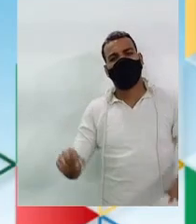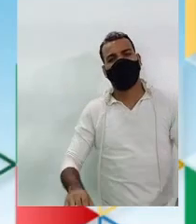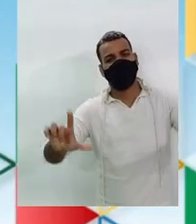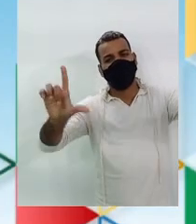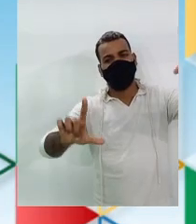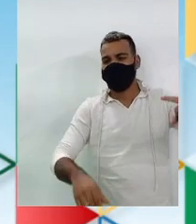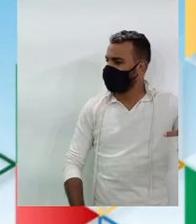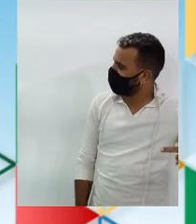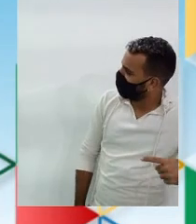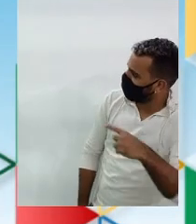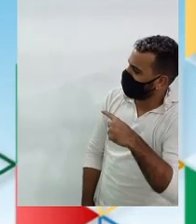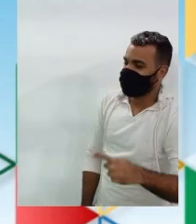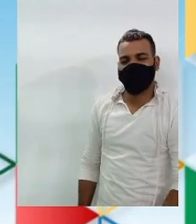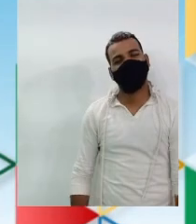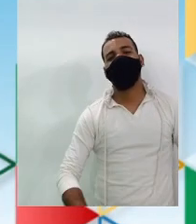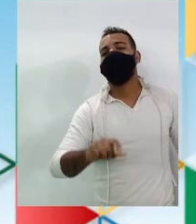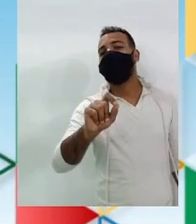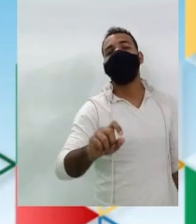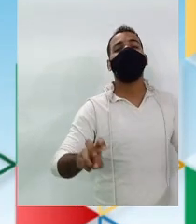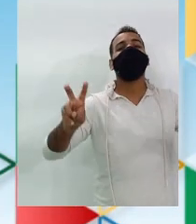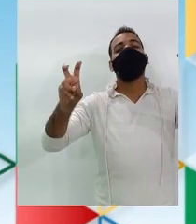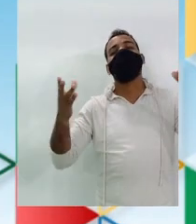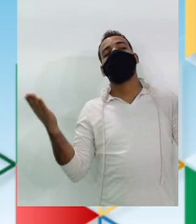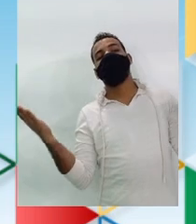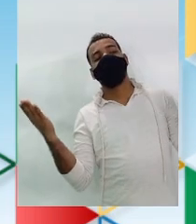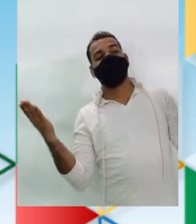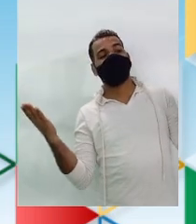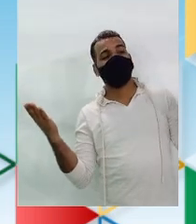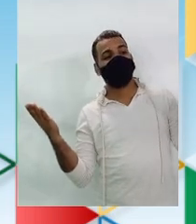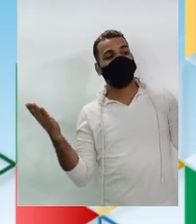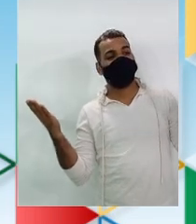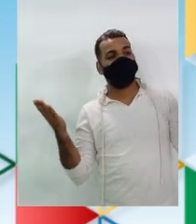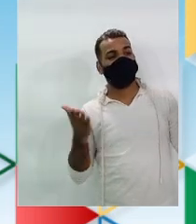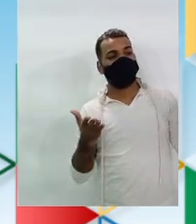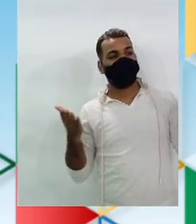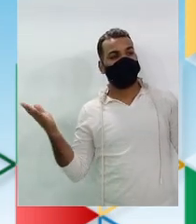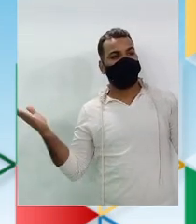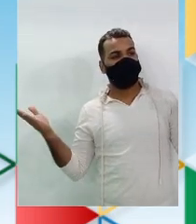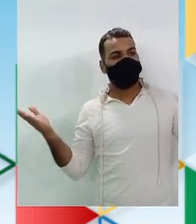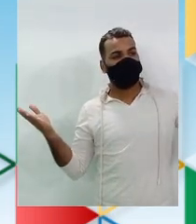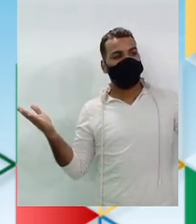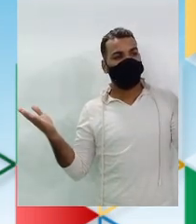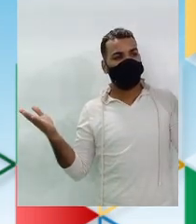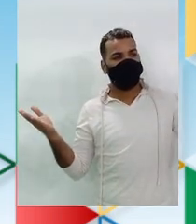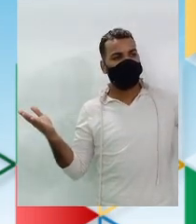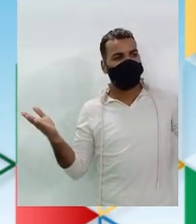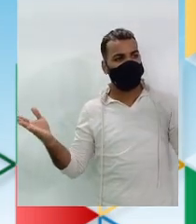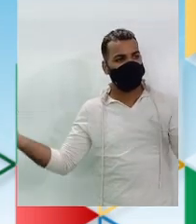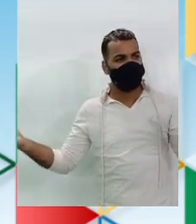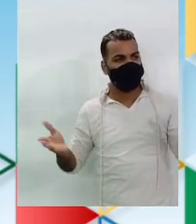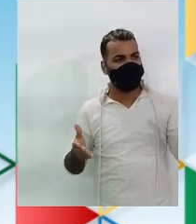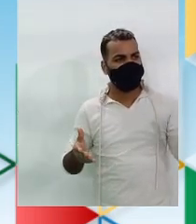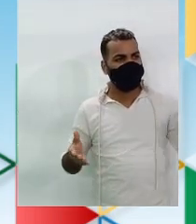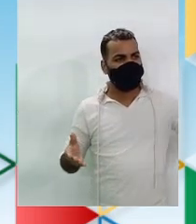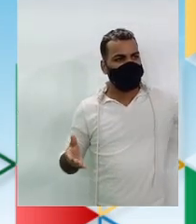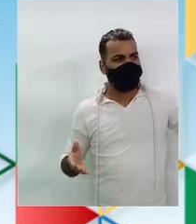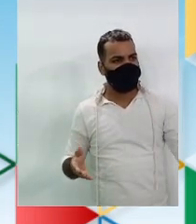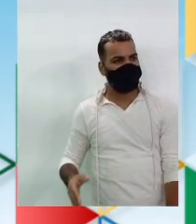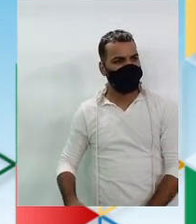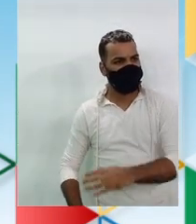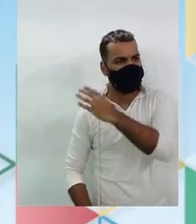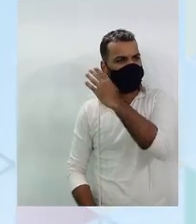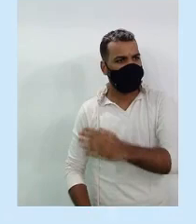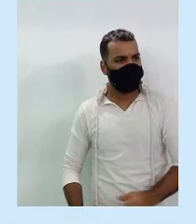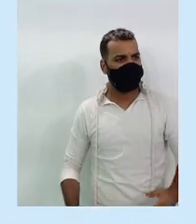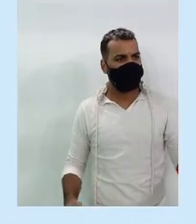tela, podemos verificar que o tema é informações explícitas e implícitas, a notícia e sua